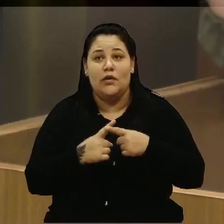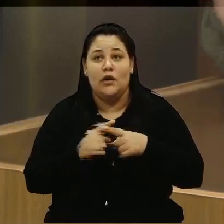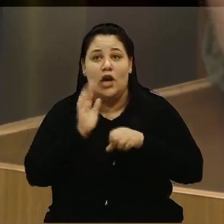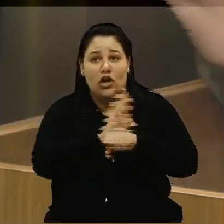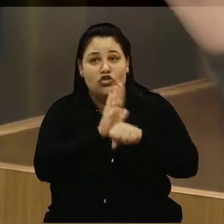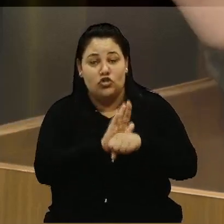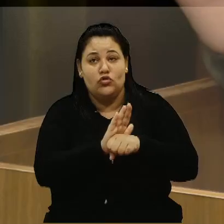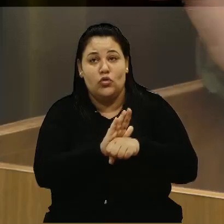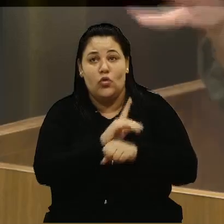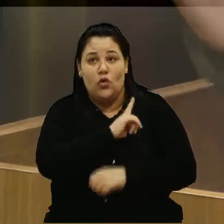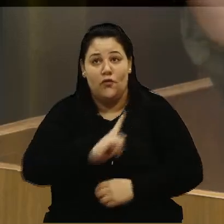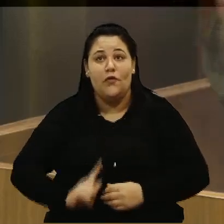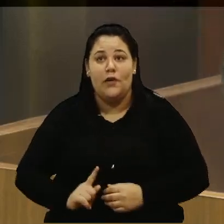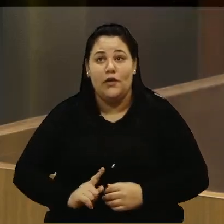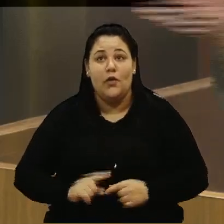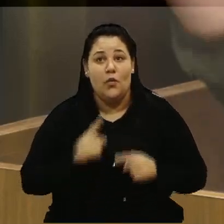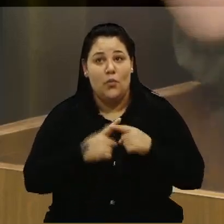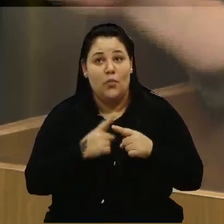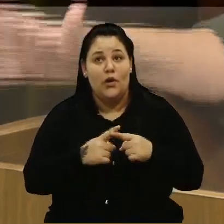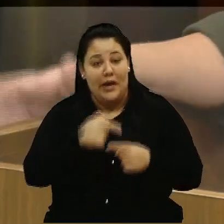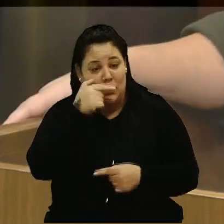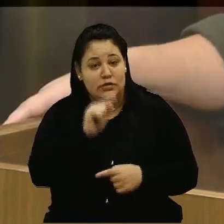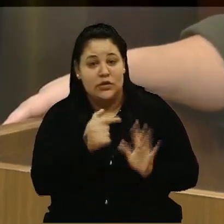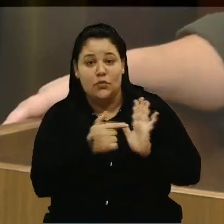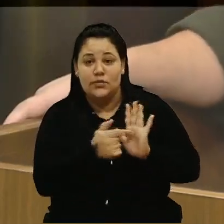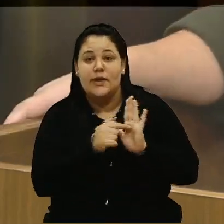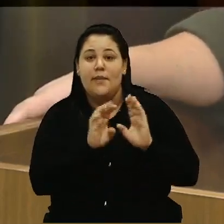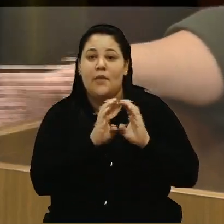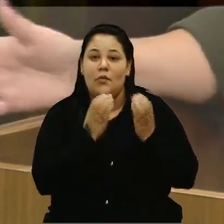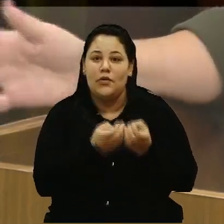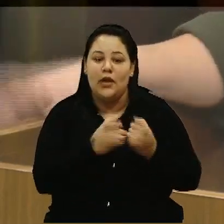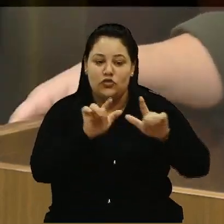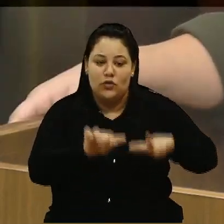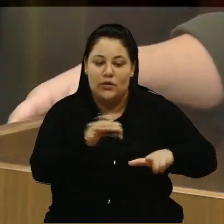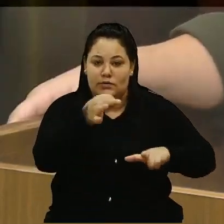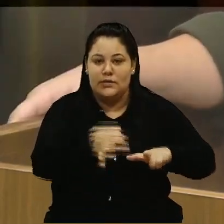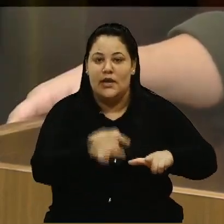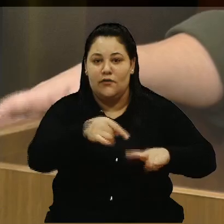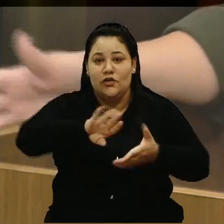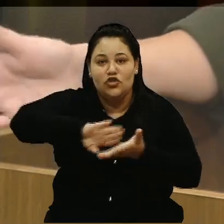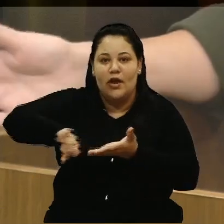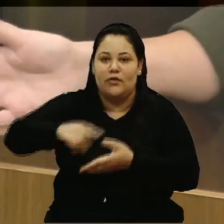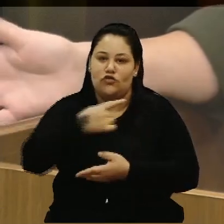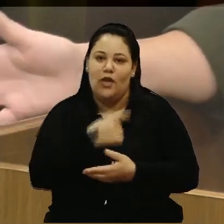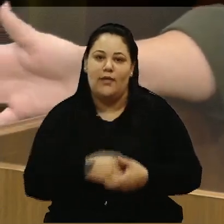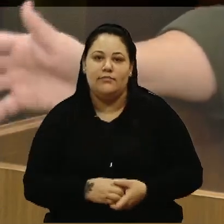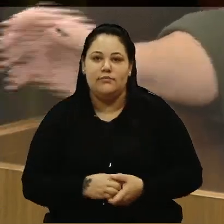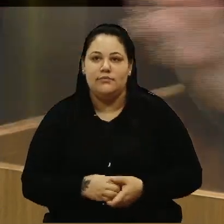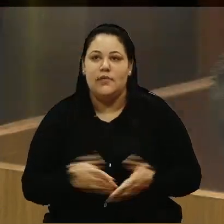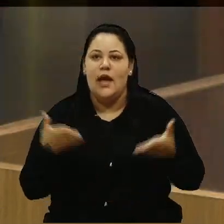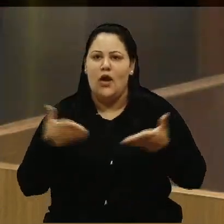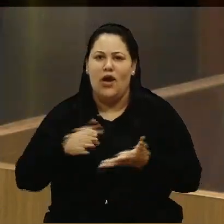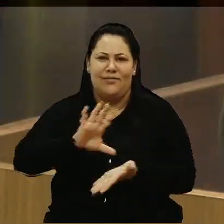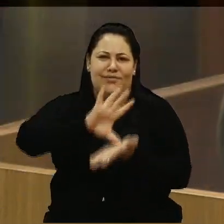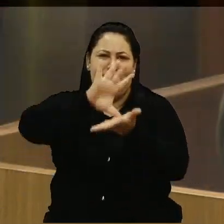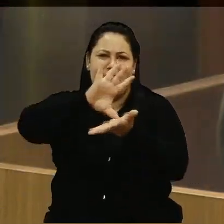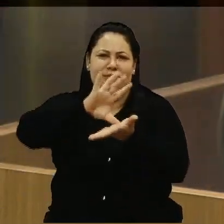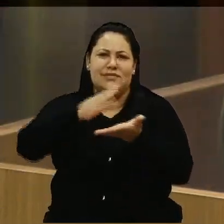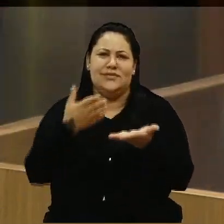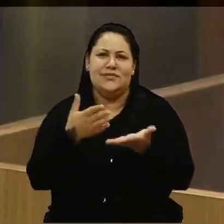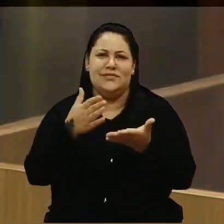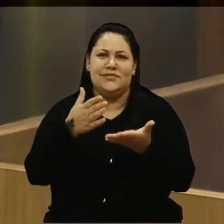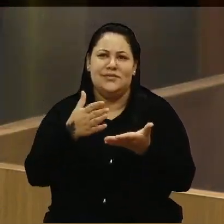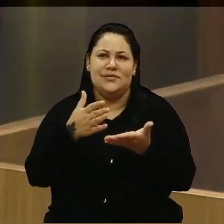ainda o governo, porque a gente conseguiu mostrar para a comunidade onde estava e ele foi retirado de lá. Agora, a Praça Dante é um símbolo da nossa